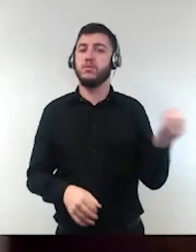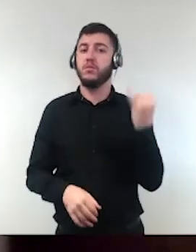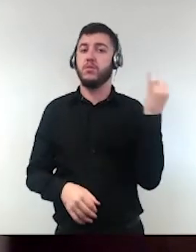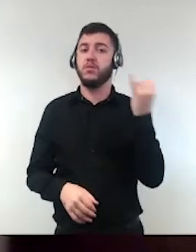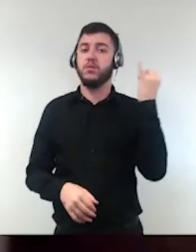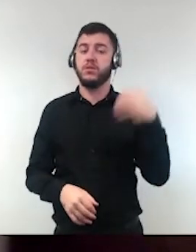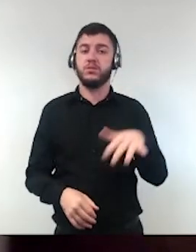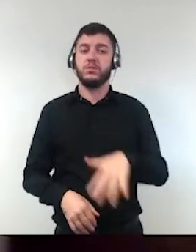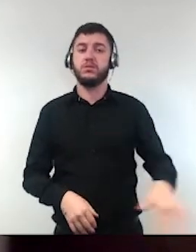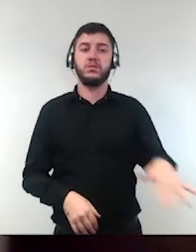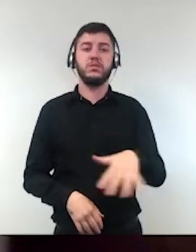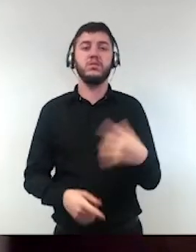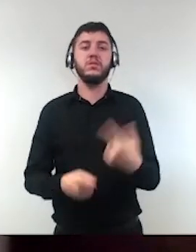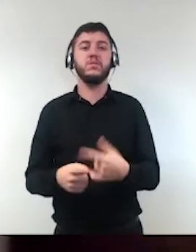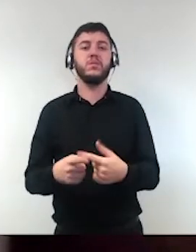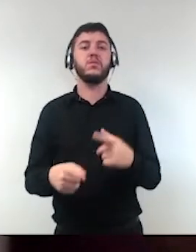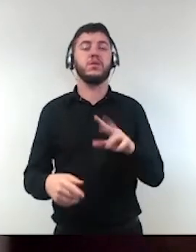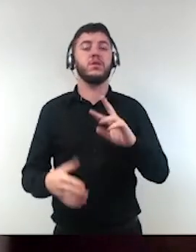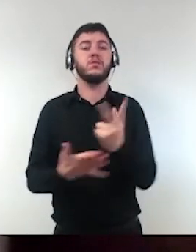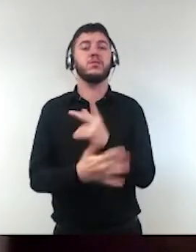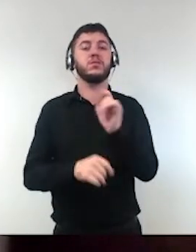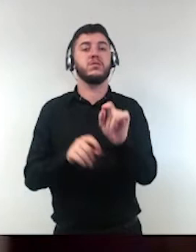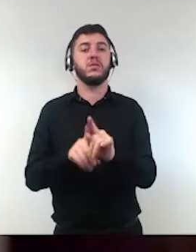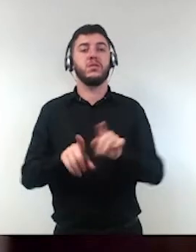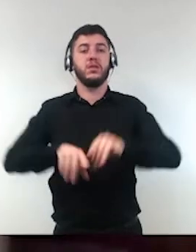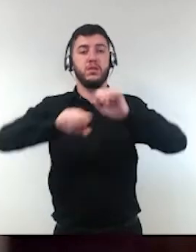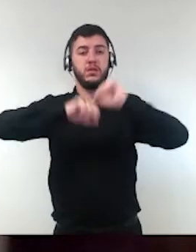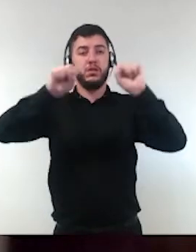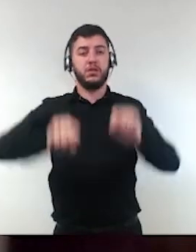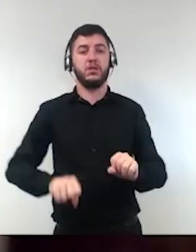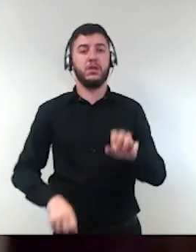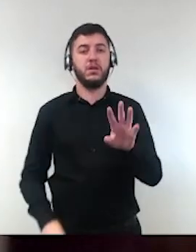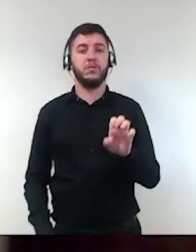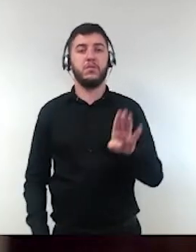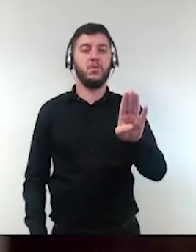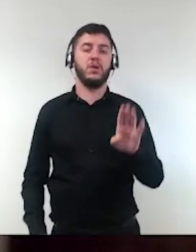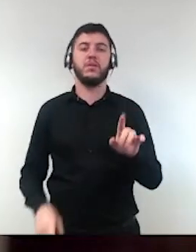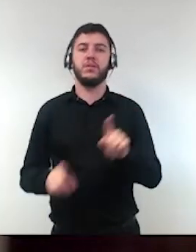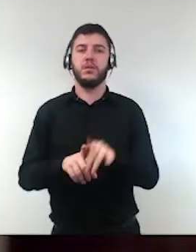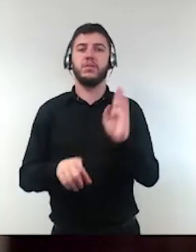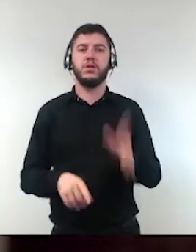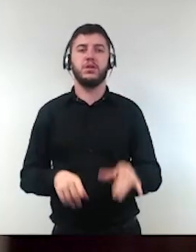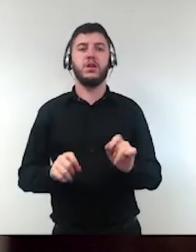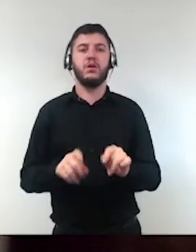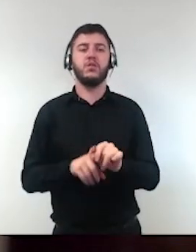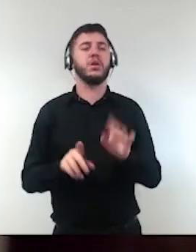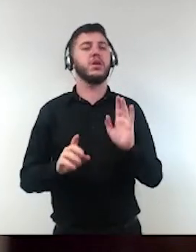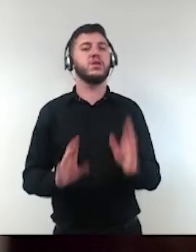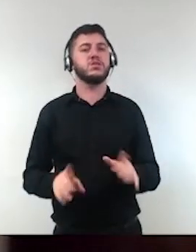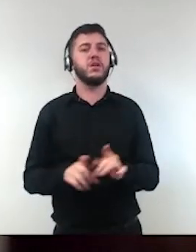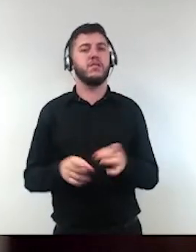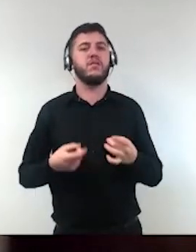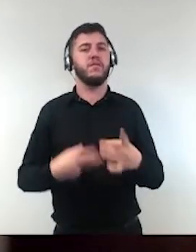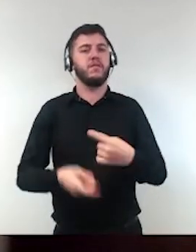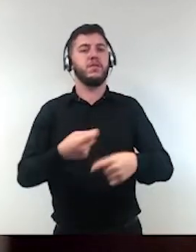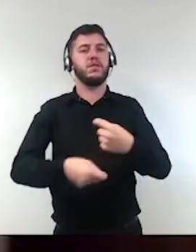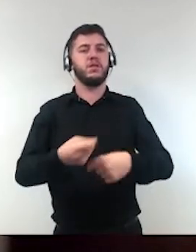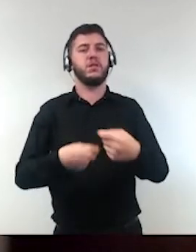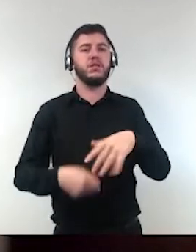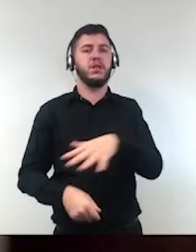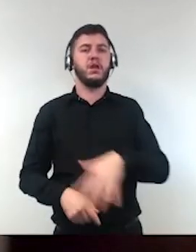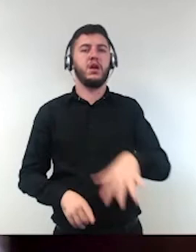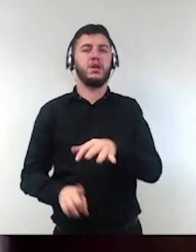contexto, o sistema Cisco Webex, que foi franqueado aí para toda a magistratura brasileira, e em breve